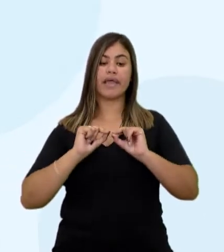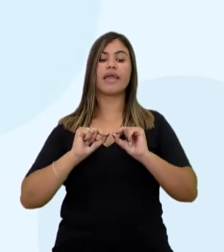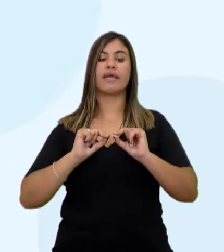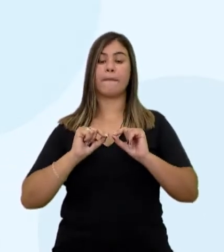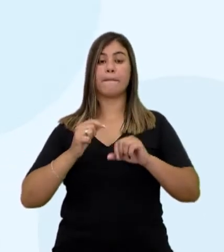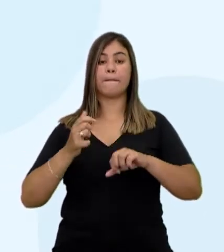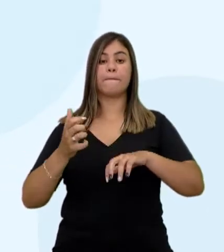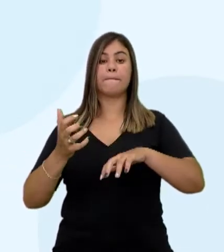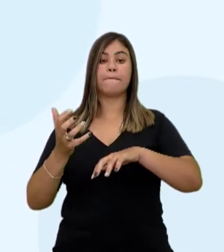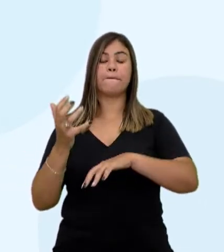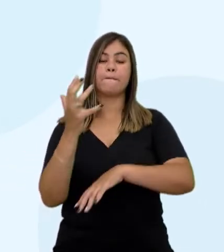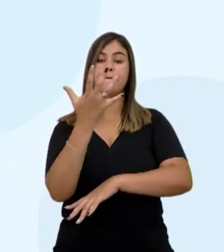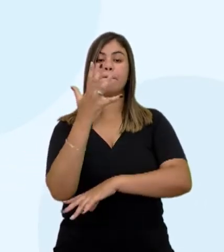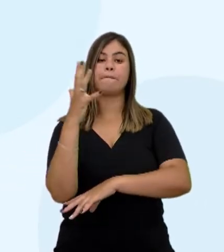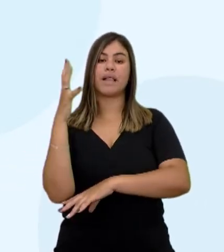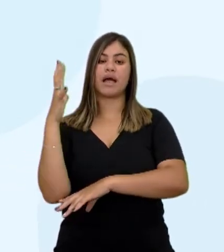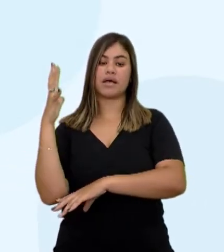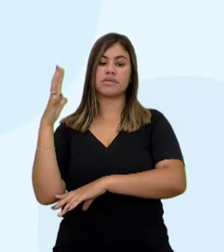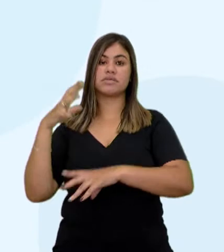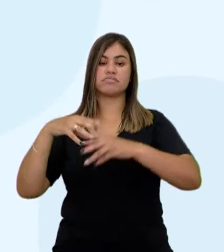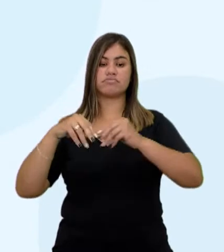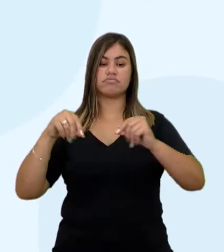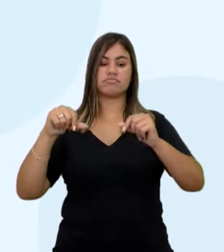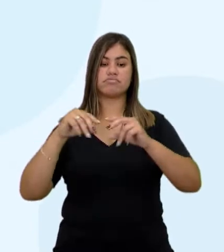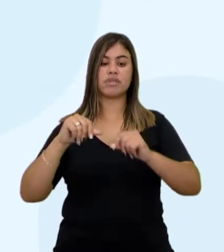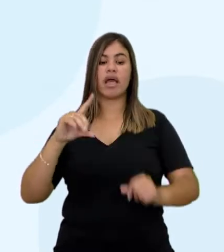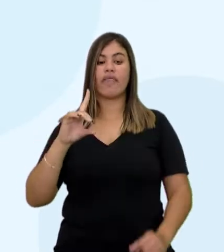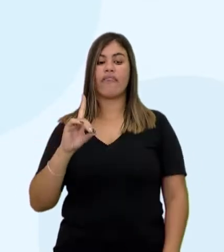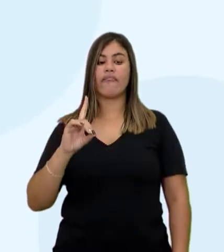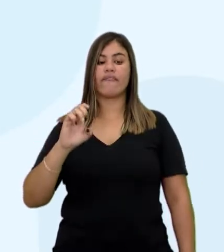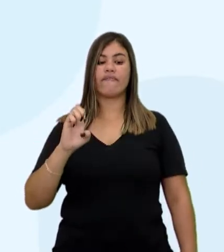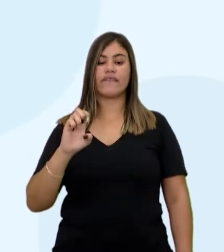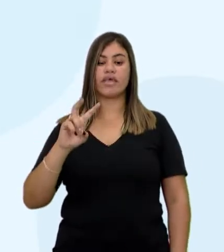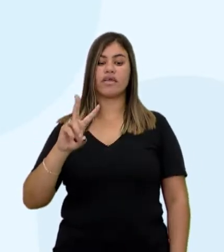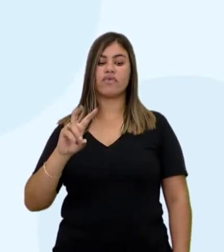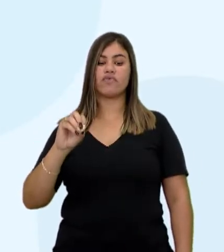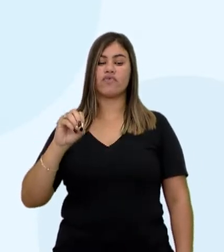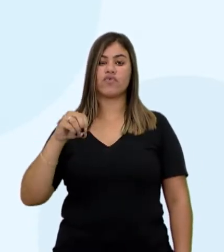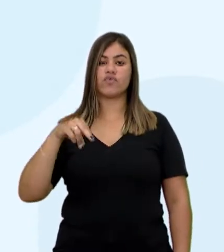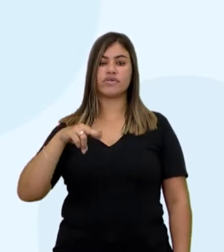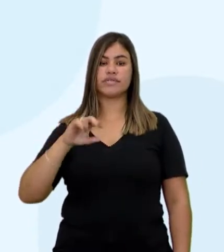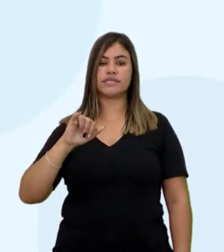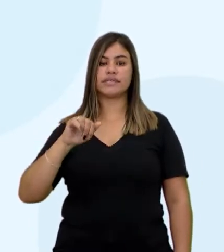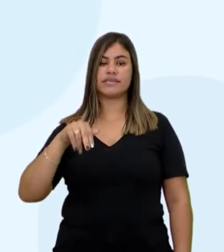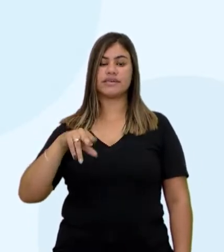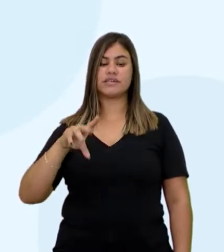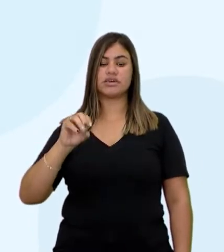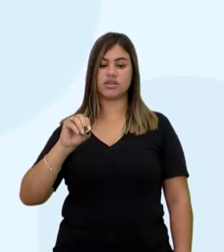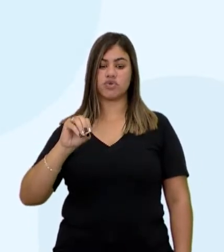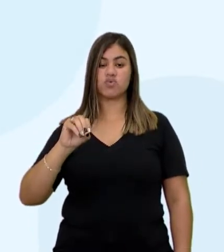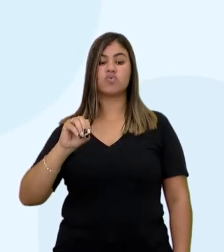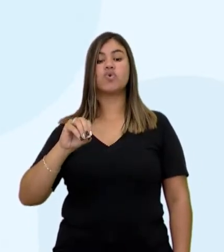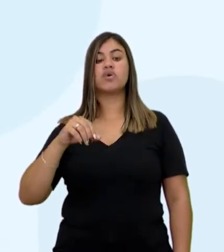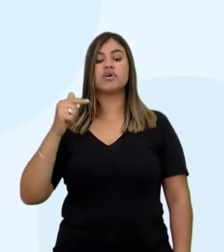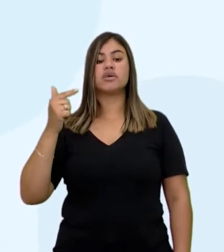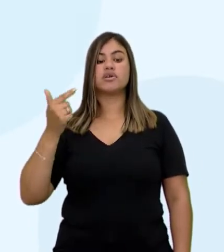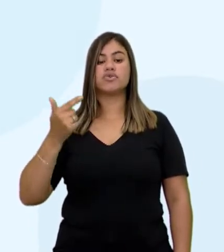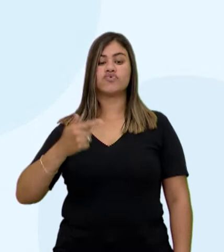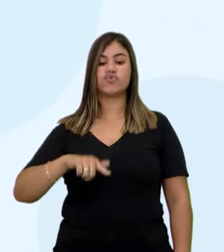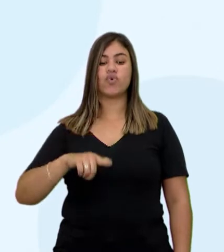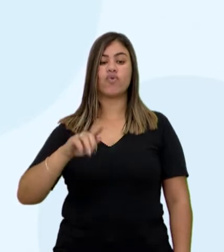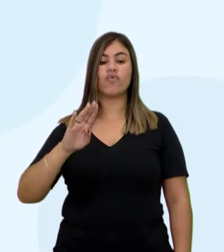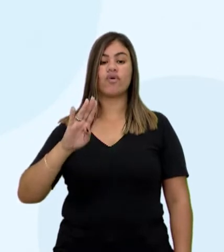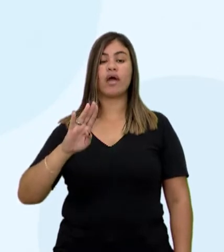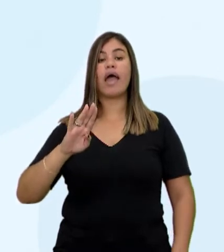devoniano, né, que aparece aí os primeiros anfíbios aqui no nosso planeta, e aí finaliza, né, em torno